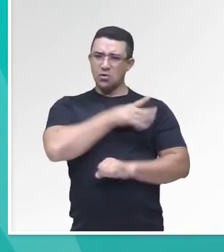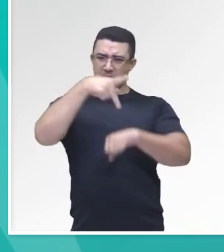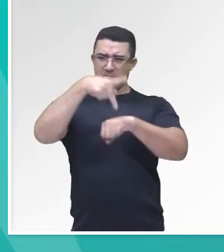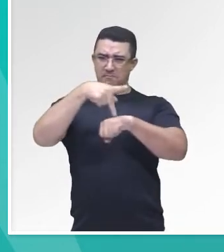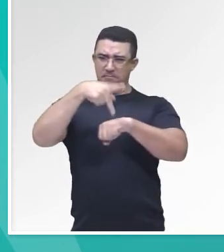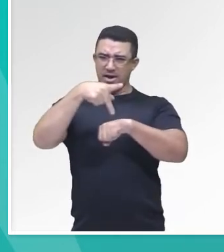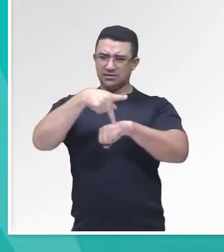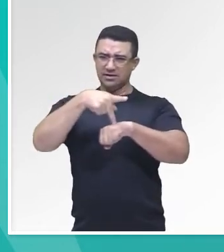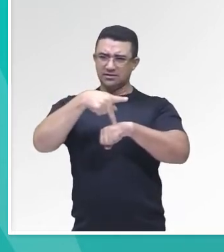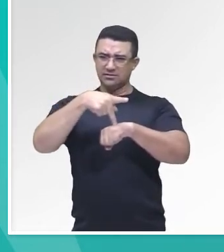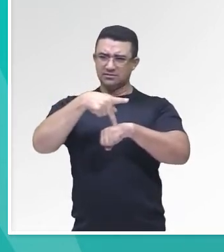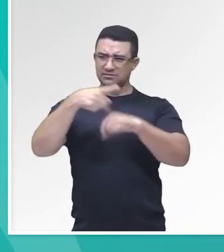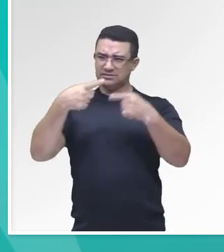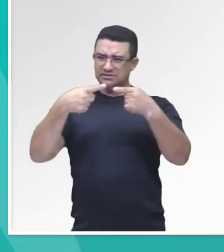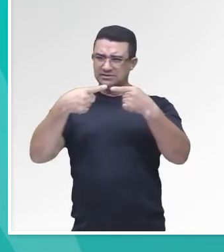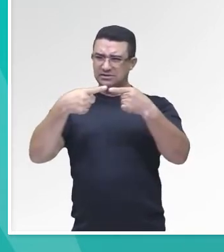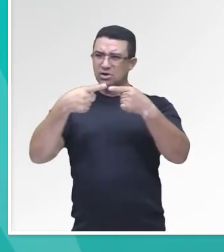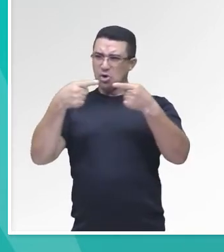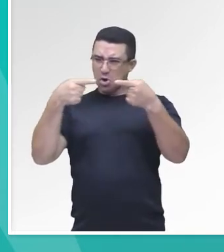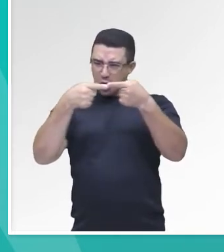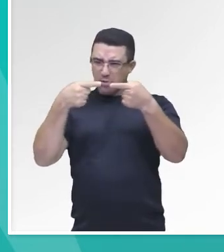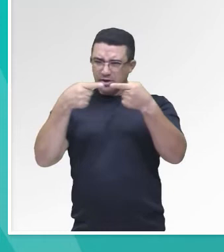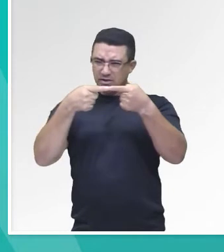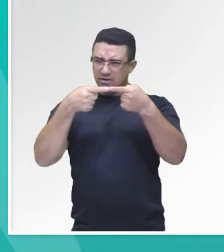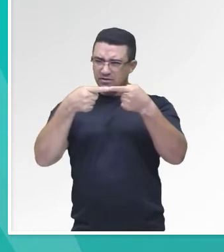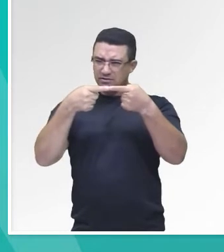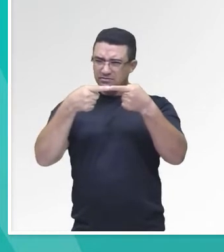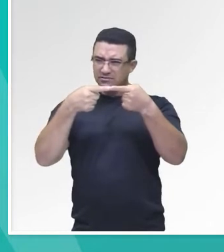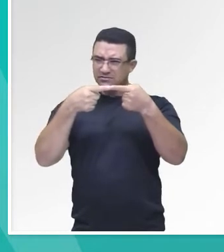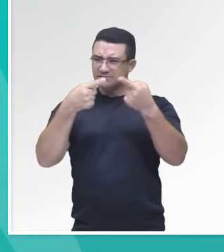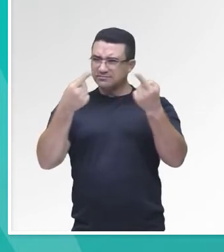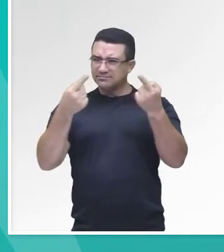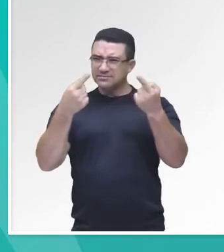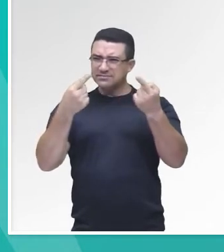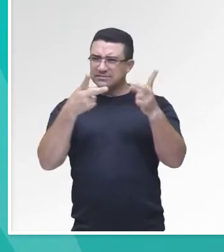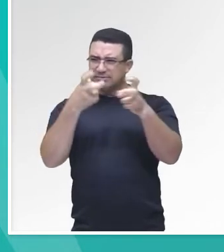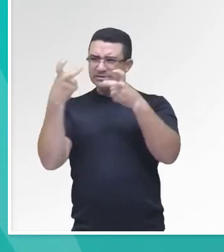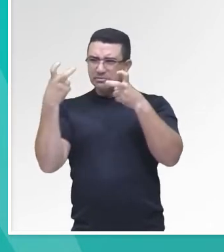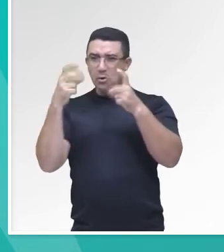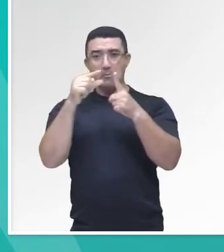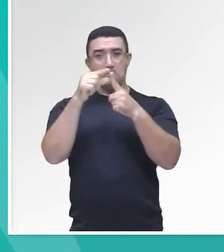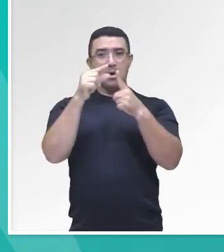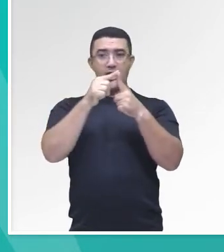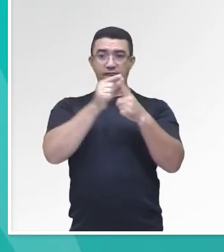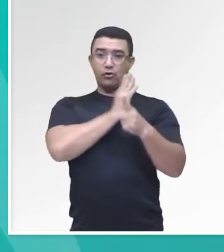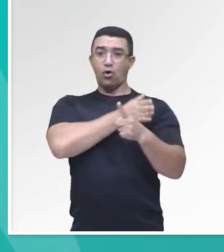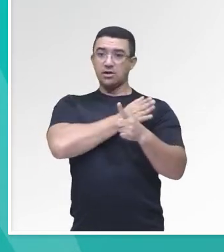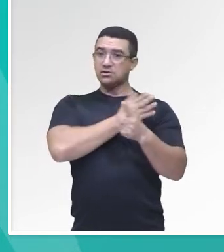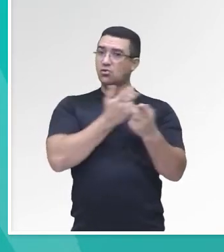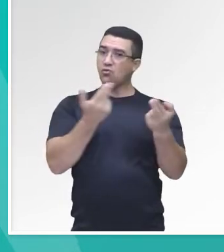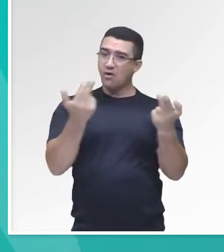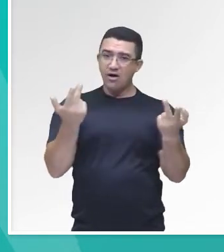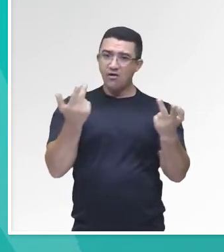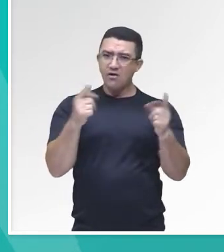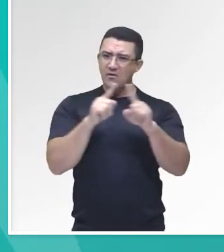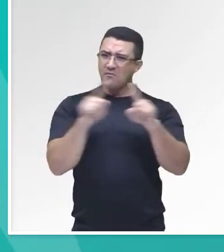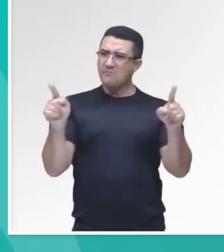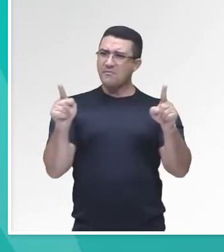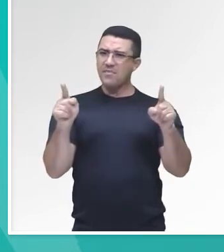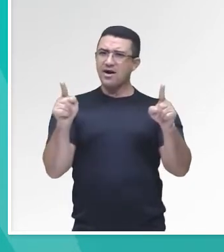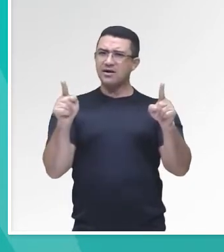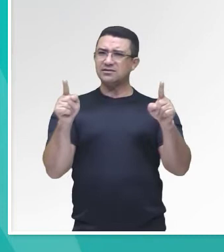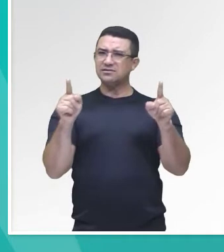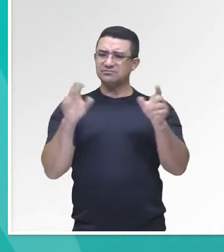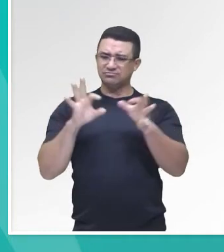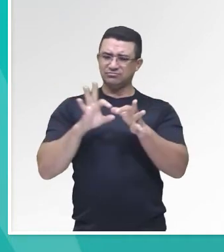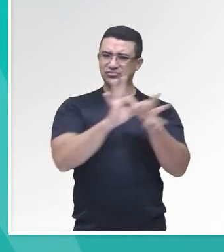Vejam bem, eu tenho a mesma palavra, coração, porém ela está ligada a